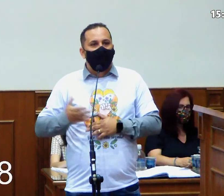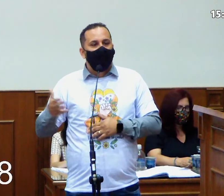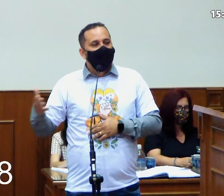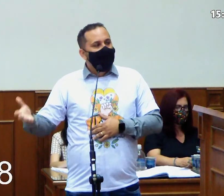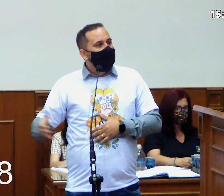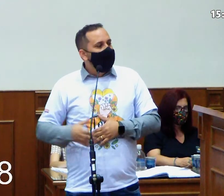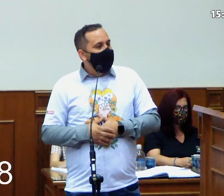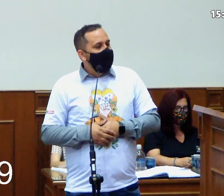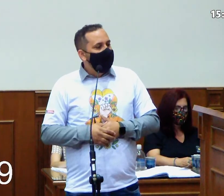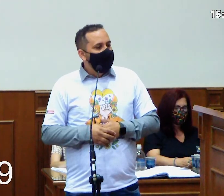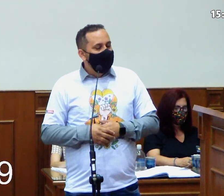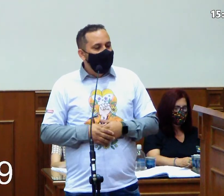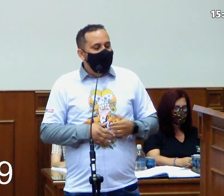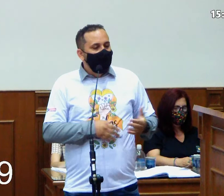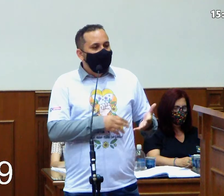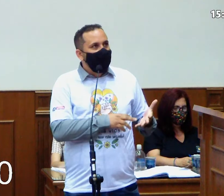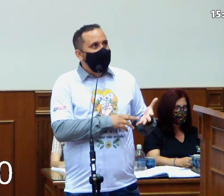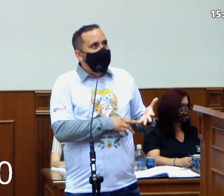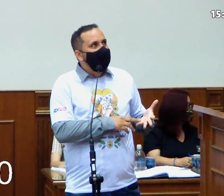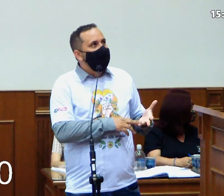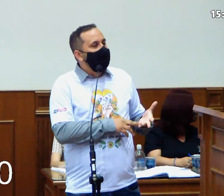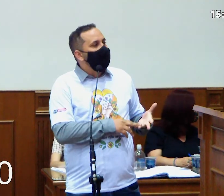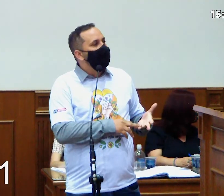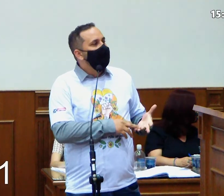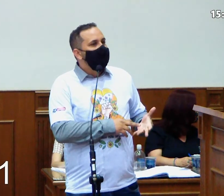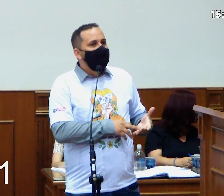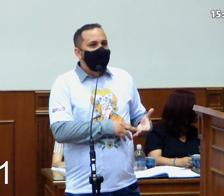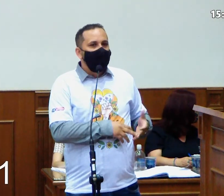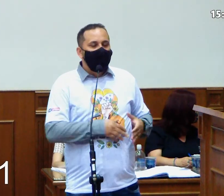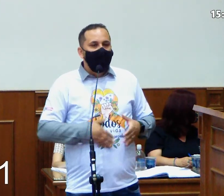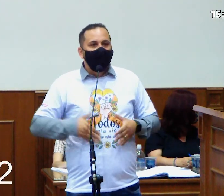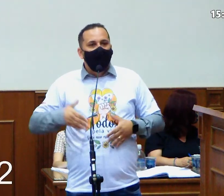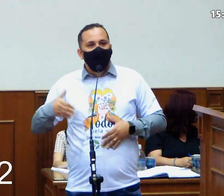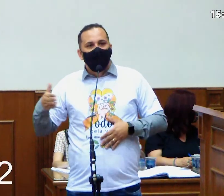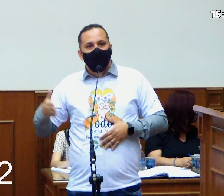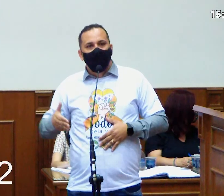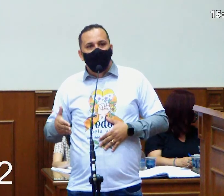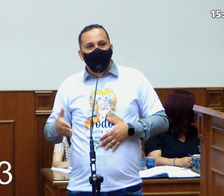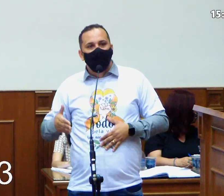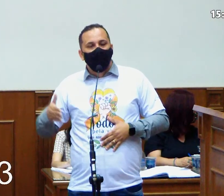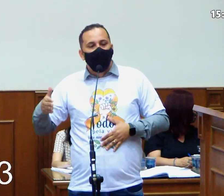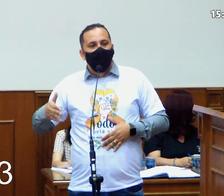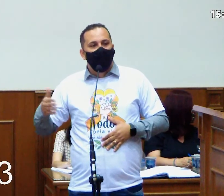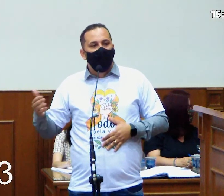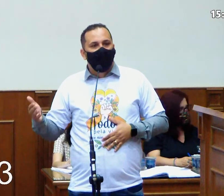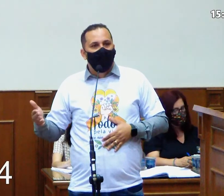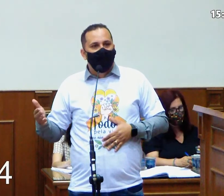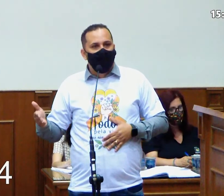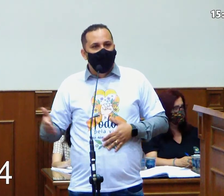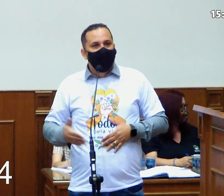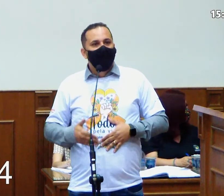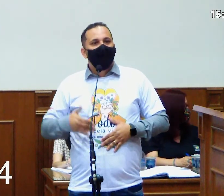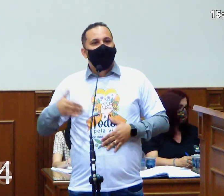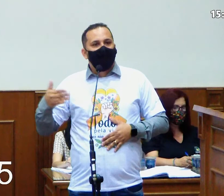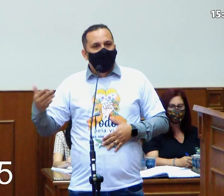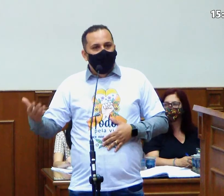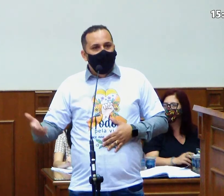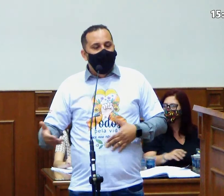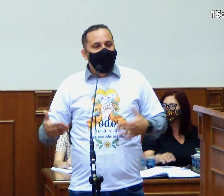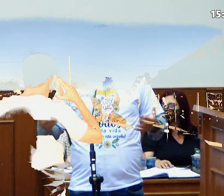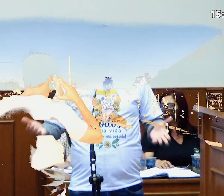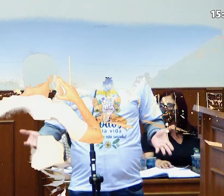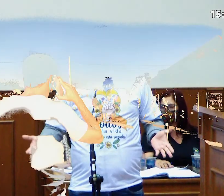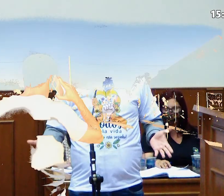para tomar a vacina, que pode ser só 15, 16 e 17. Quem tem 18 anos não tomou a primeira dose ainda, vai ter que